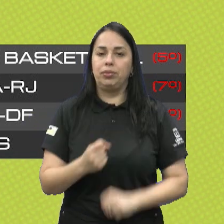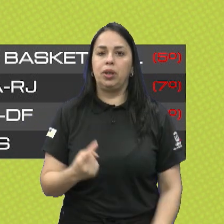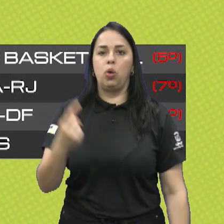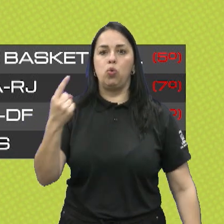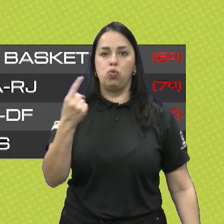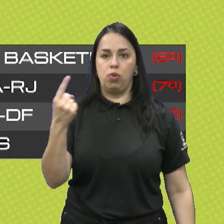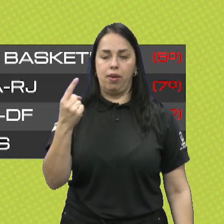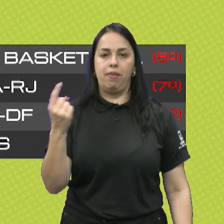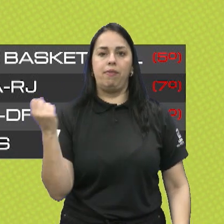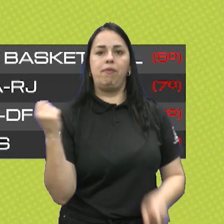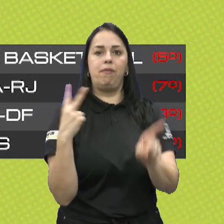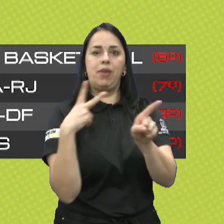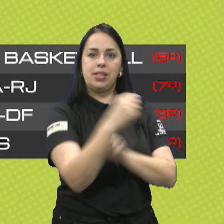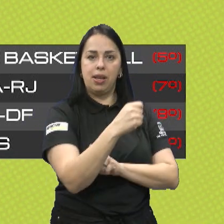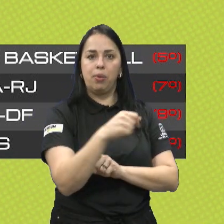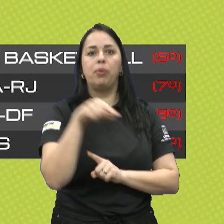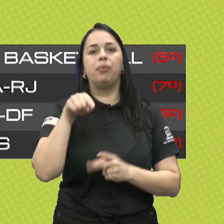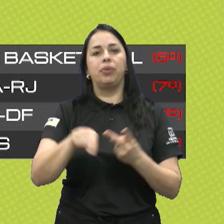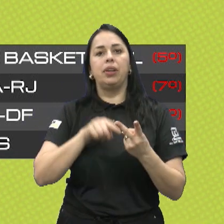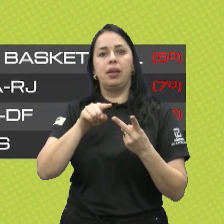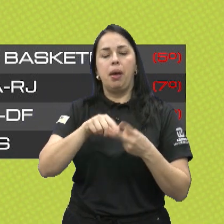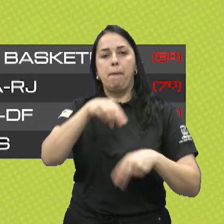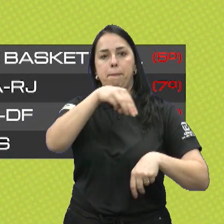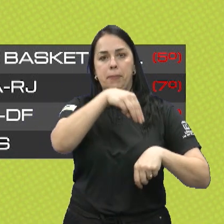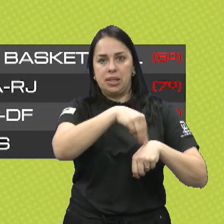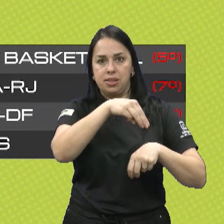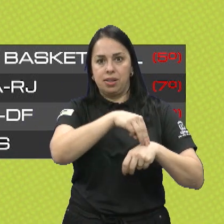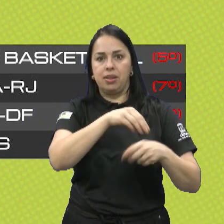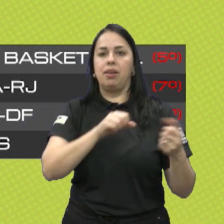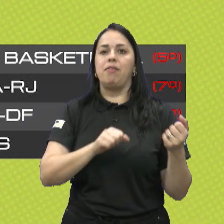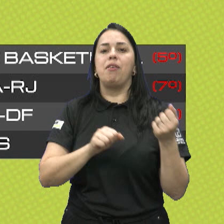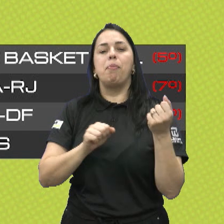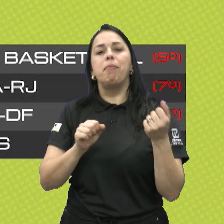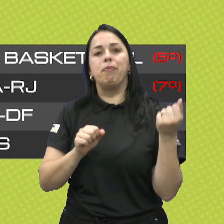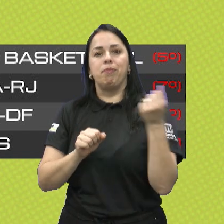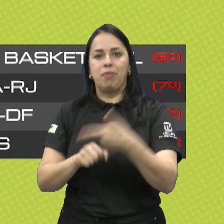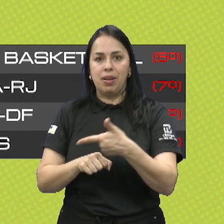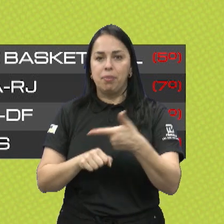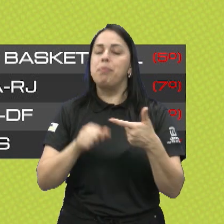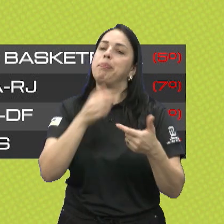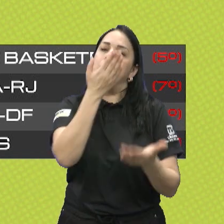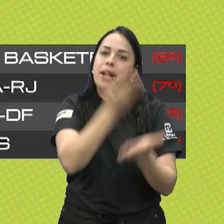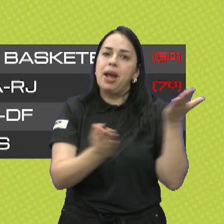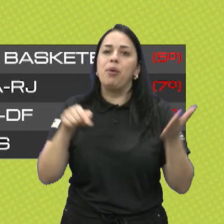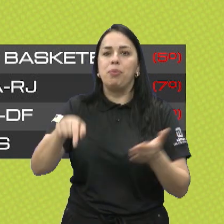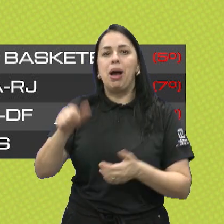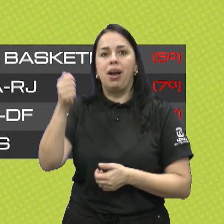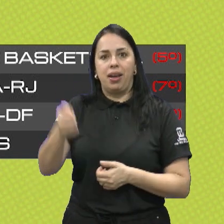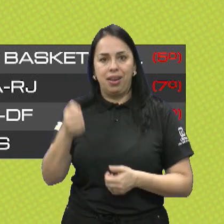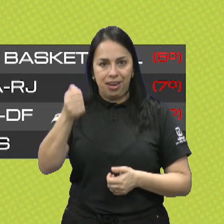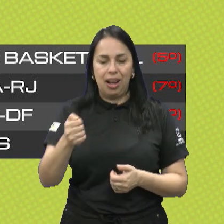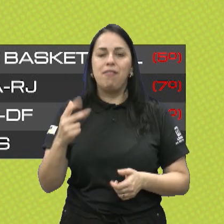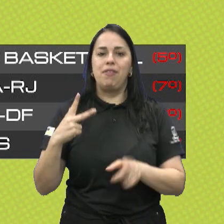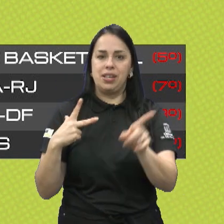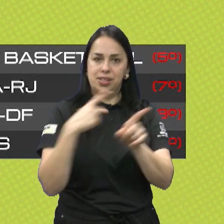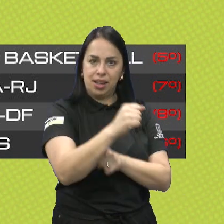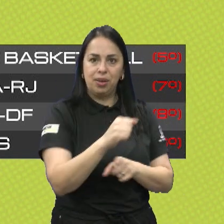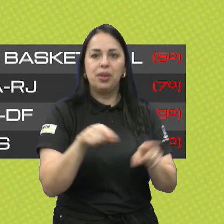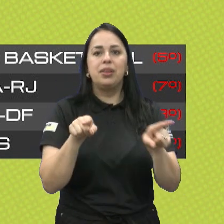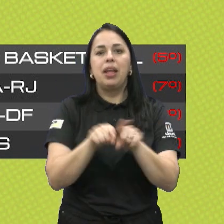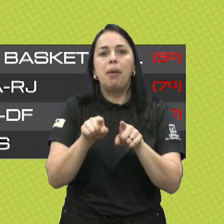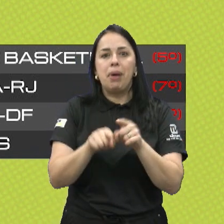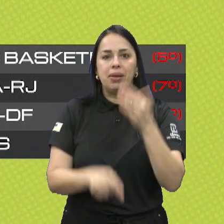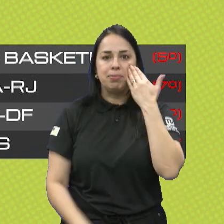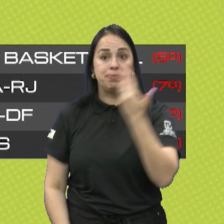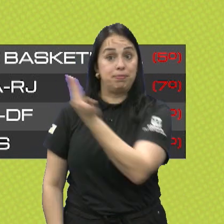José venceu 80-67, o Mesquita perdeu em casa pro César Araquara, resultado normal. Cerrado perdeu para o Sampaio Basquete, também um resultado